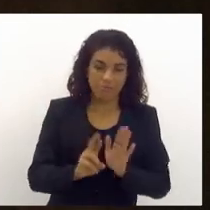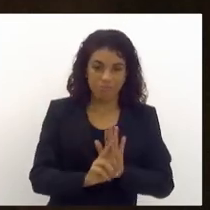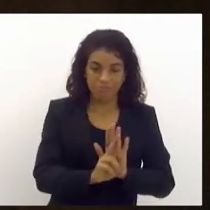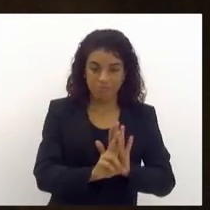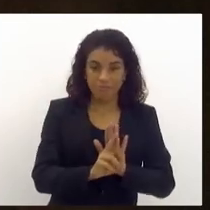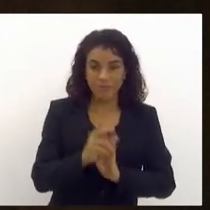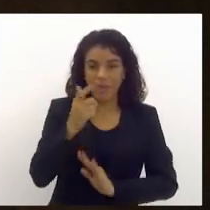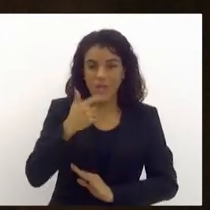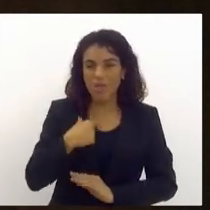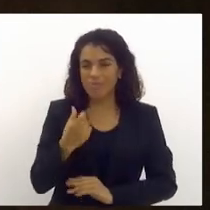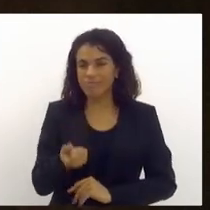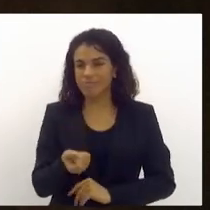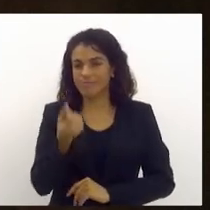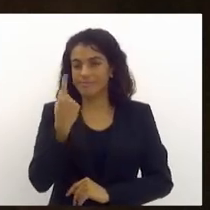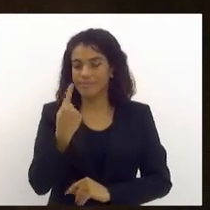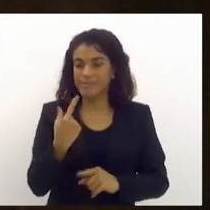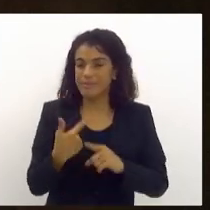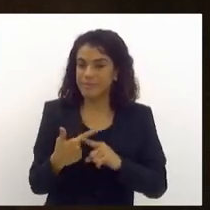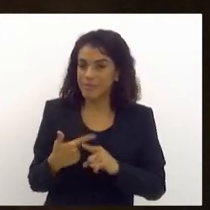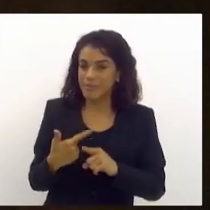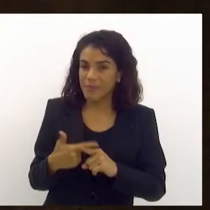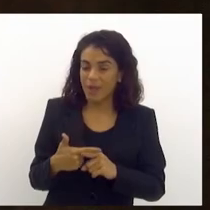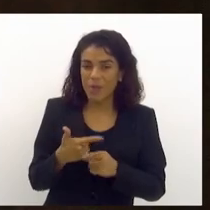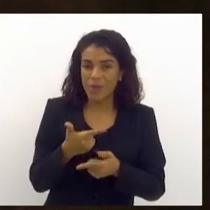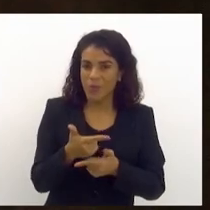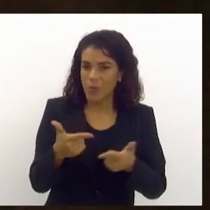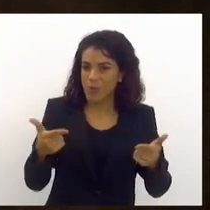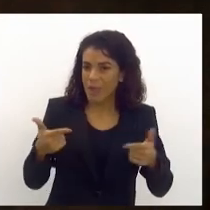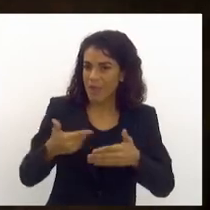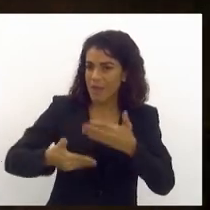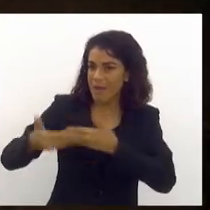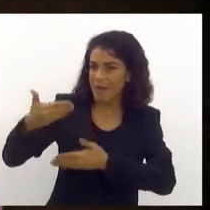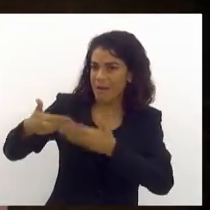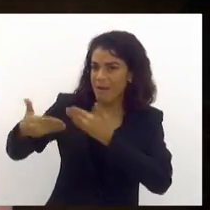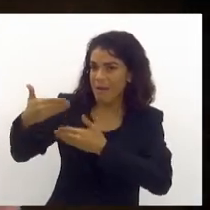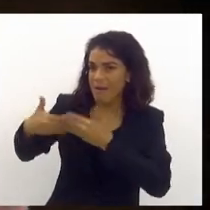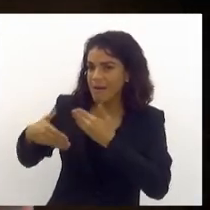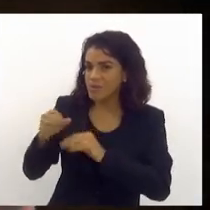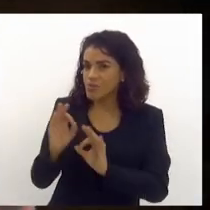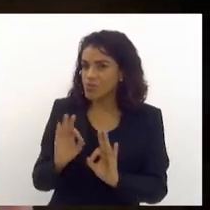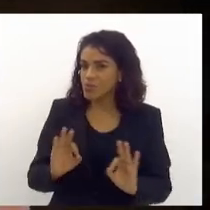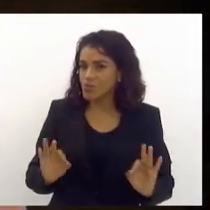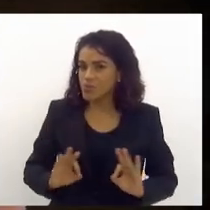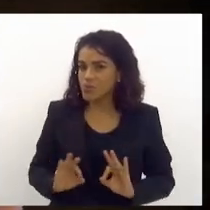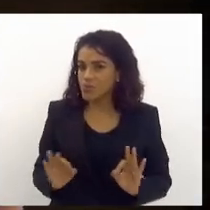até estranho porque isto não tenha sido feito em outra legislatura.